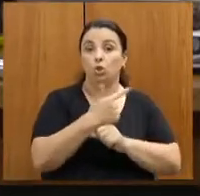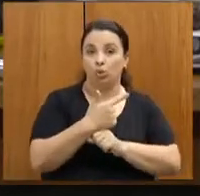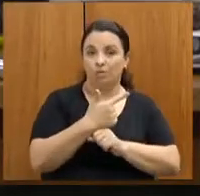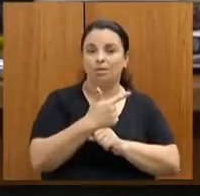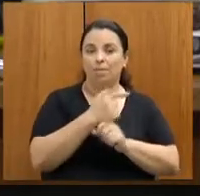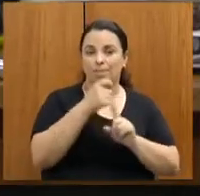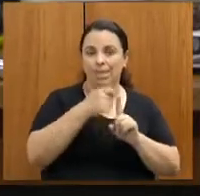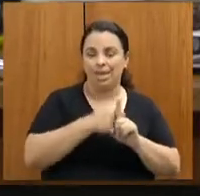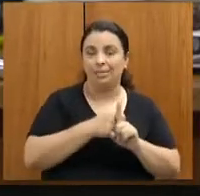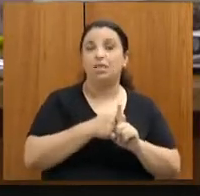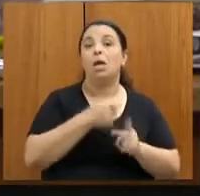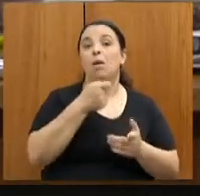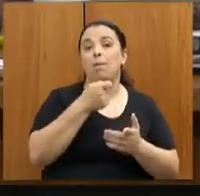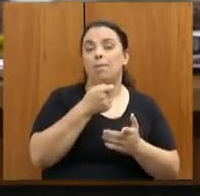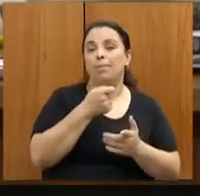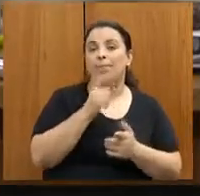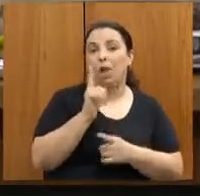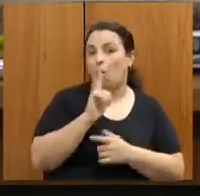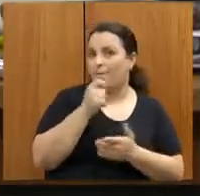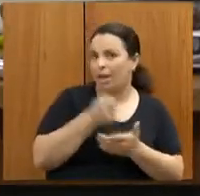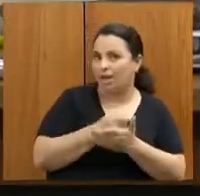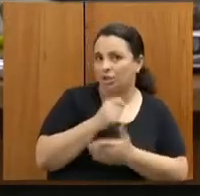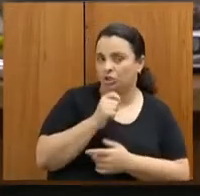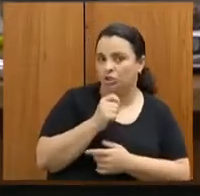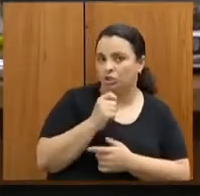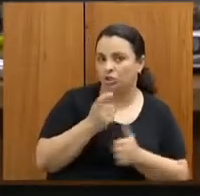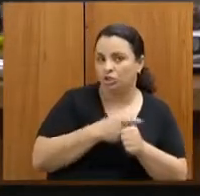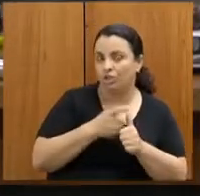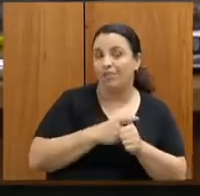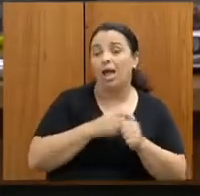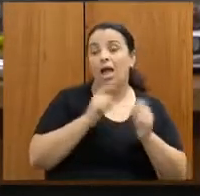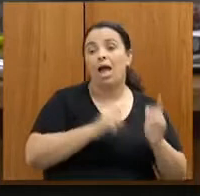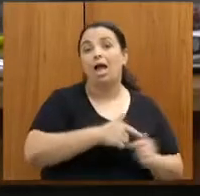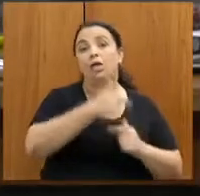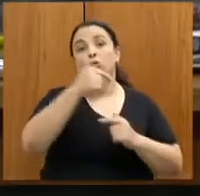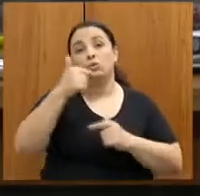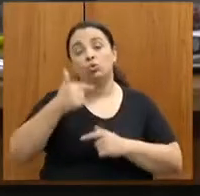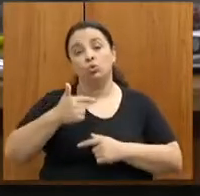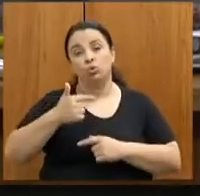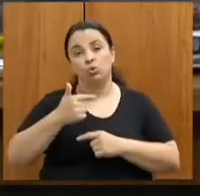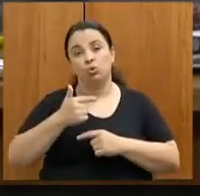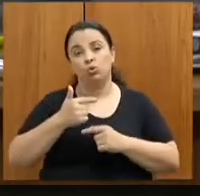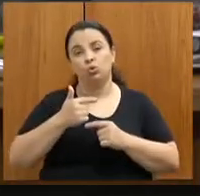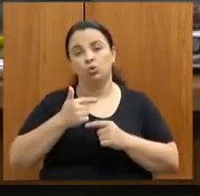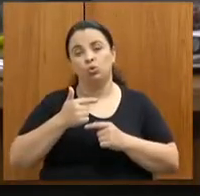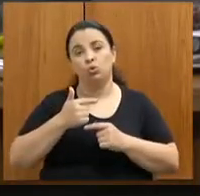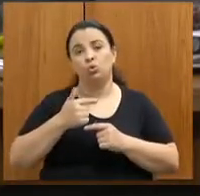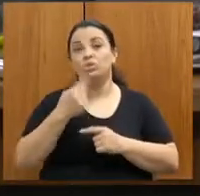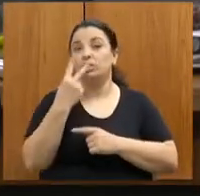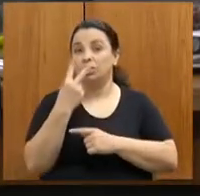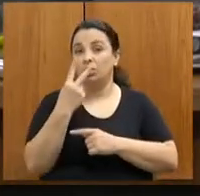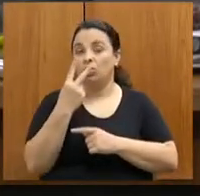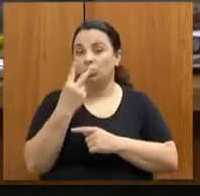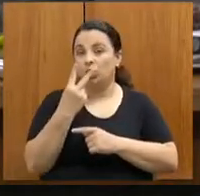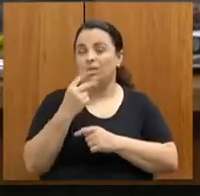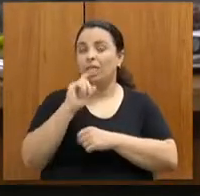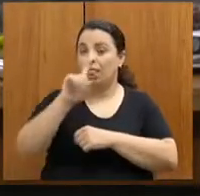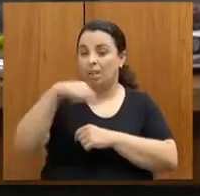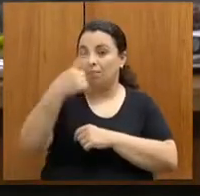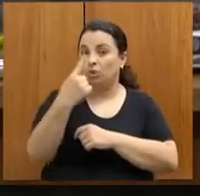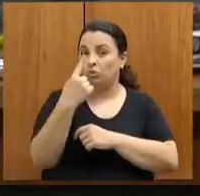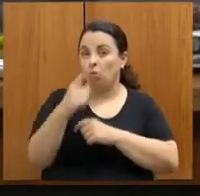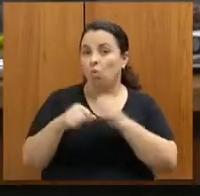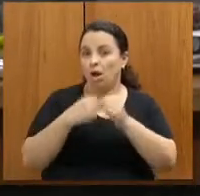partir do segundo ano seria na razão de 11,11 por cento e isso e depois um terceiro ano 22,23